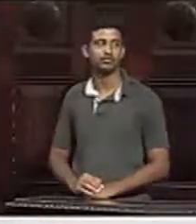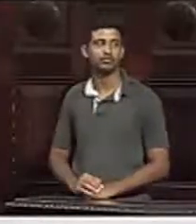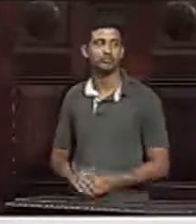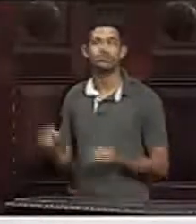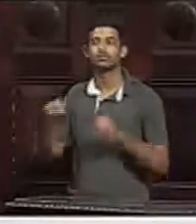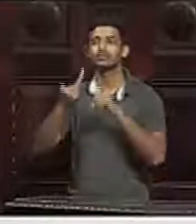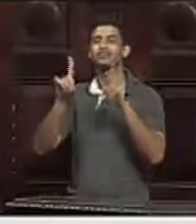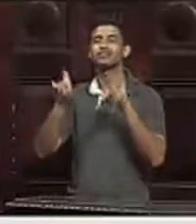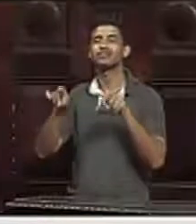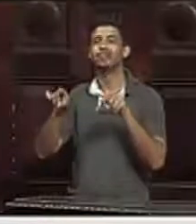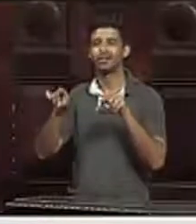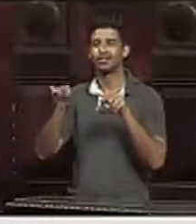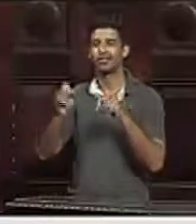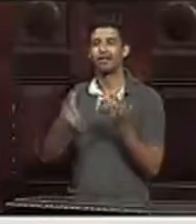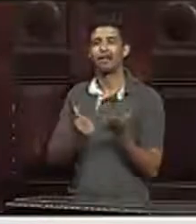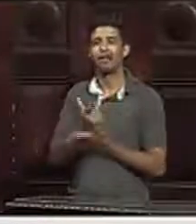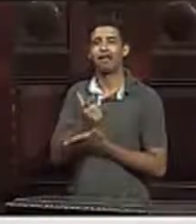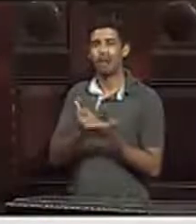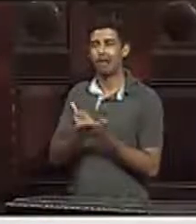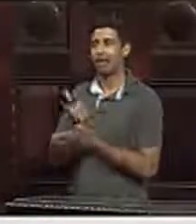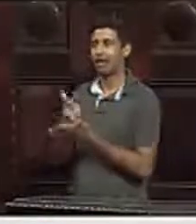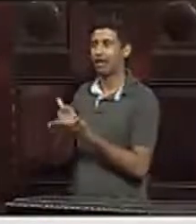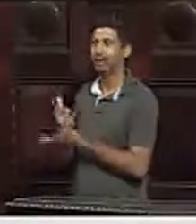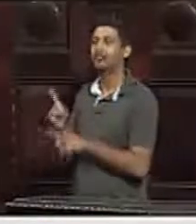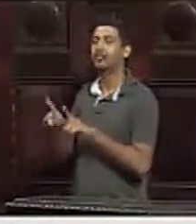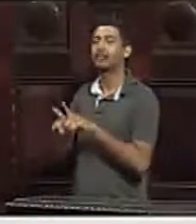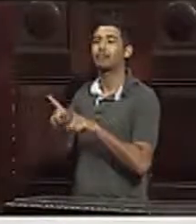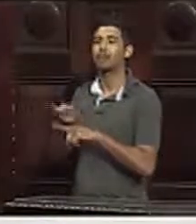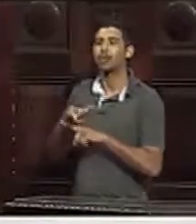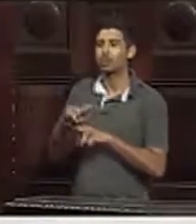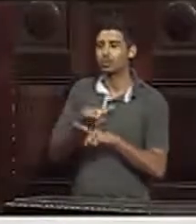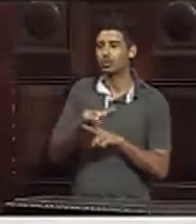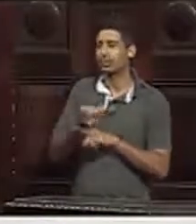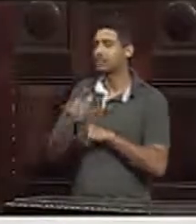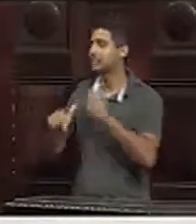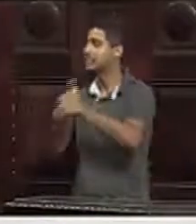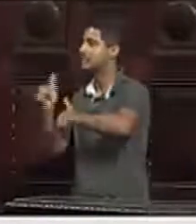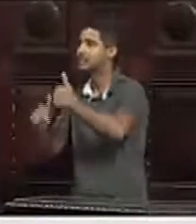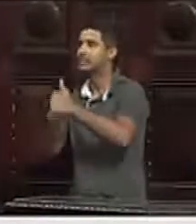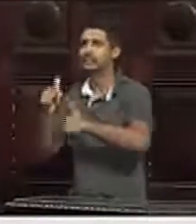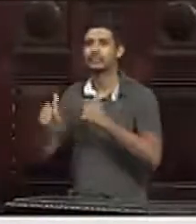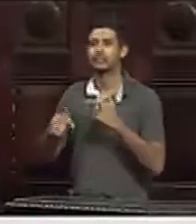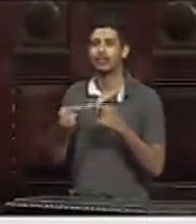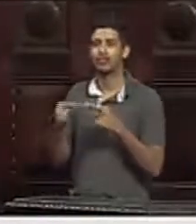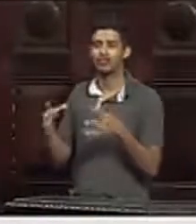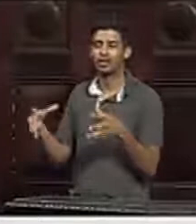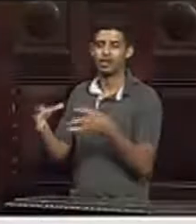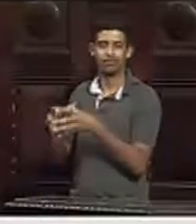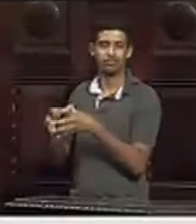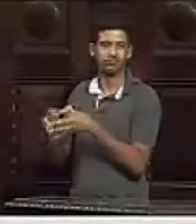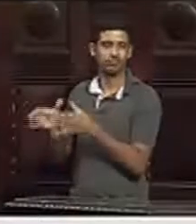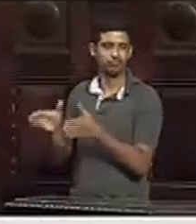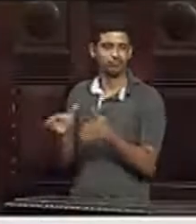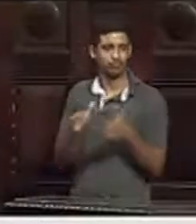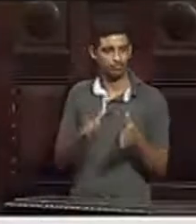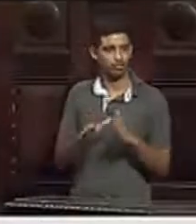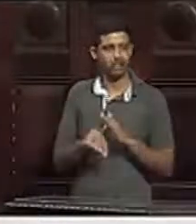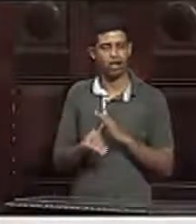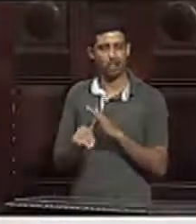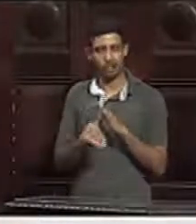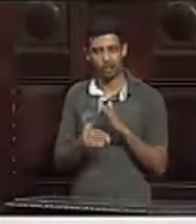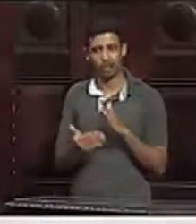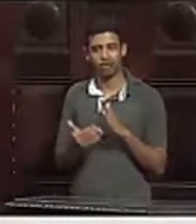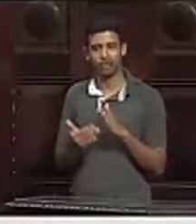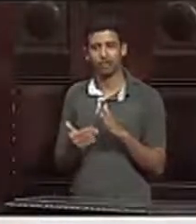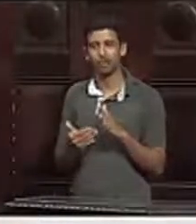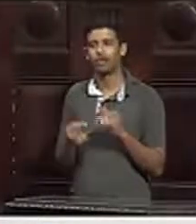do consumo e da busca dos serviços prestados pelo crime organizado em homenagem aos chamados fundamentos